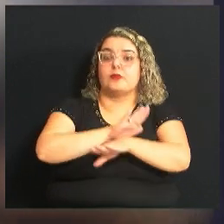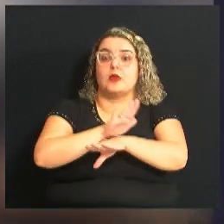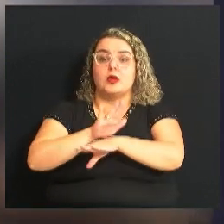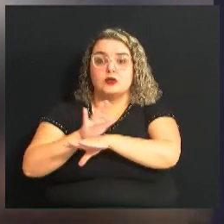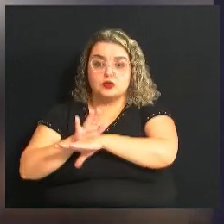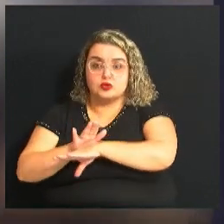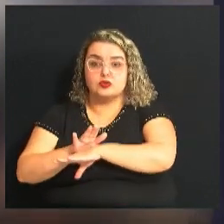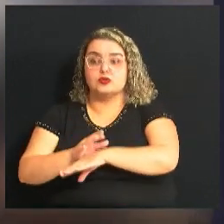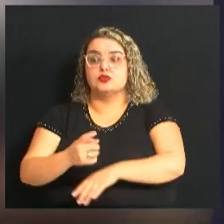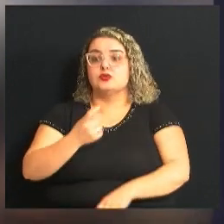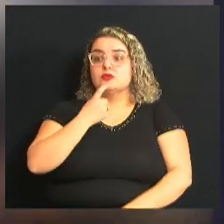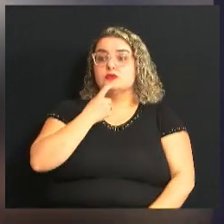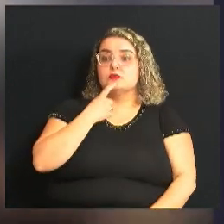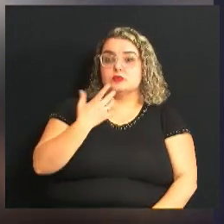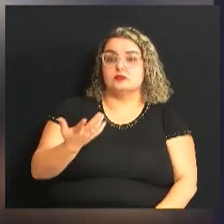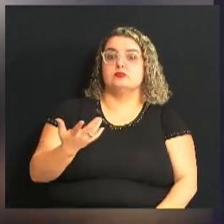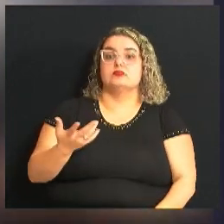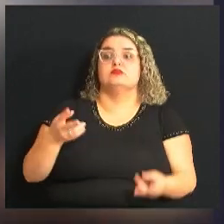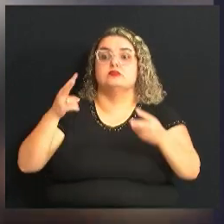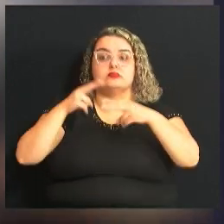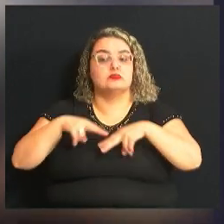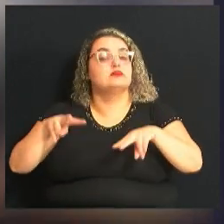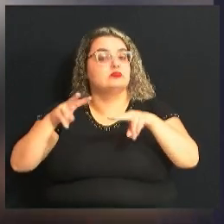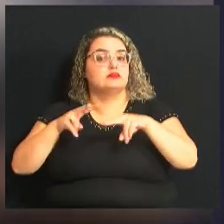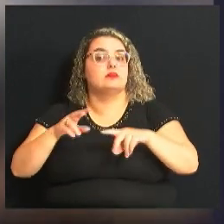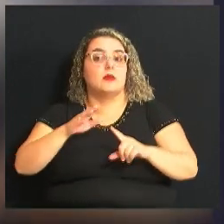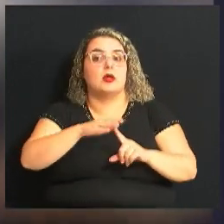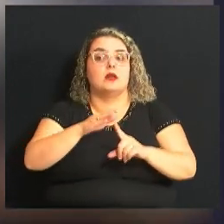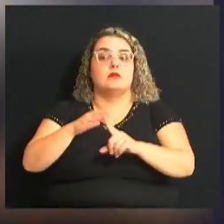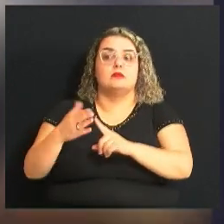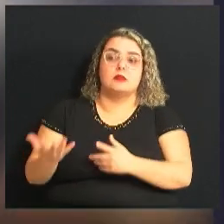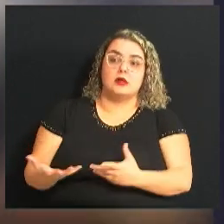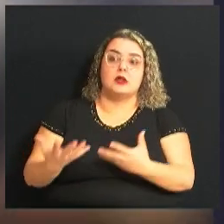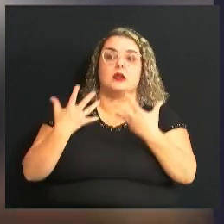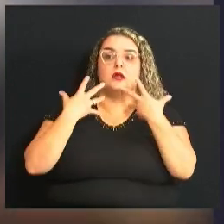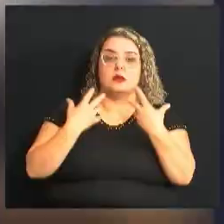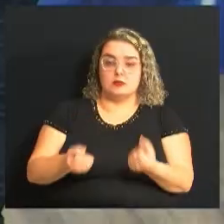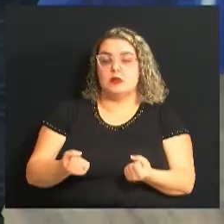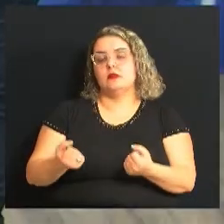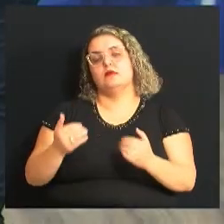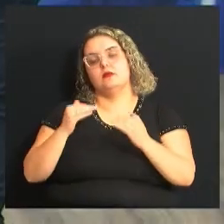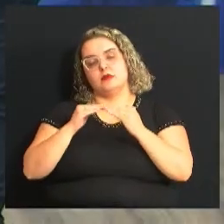ao aspecto ambiental, por isso receberam um parecer favorável da nossa comissão.